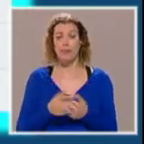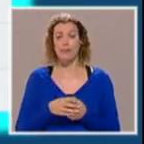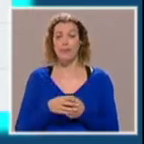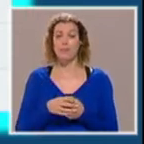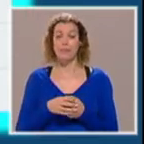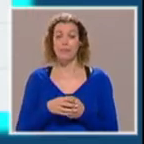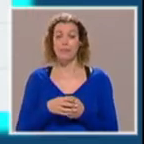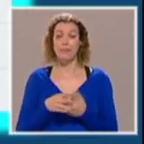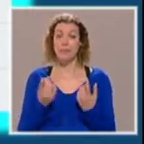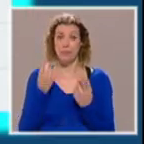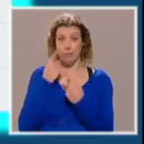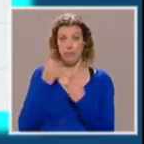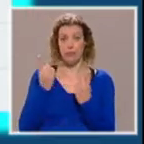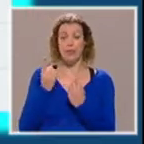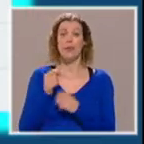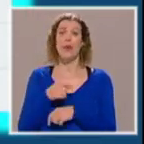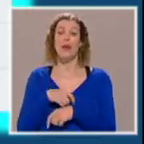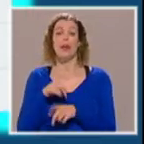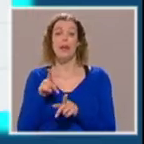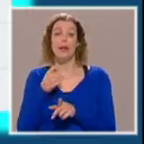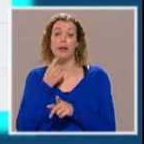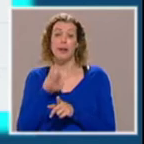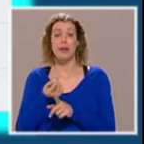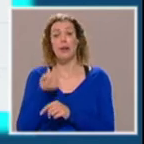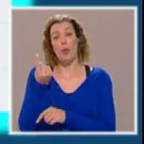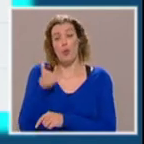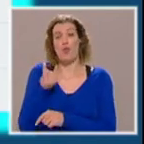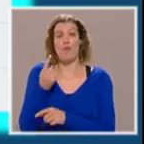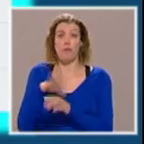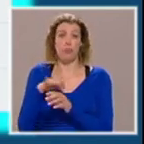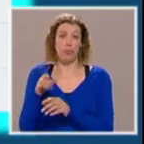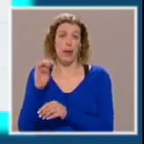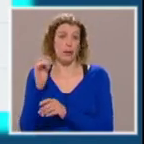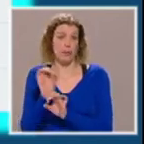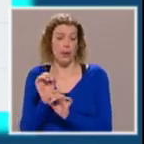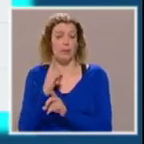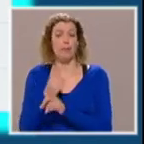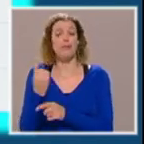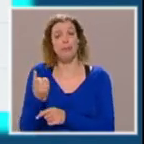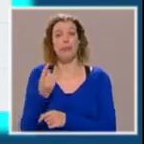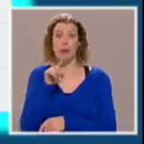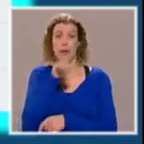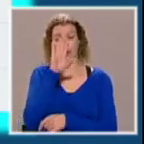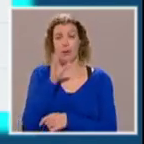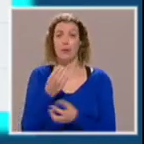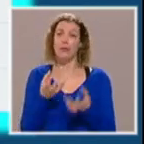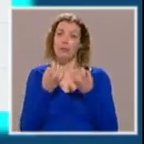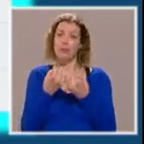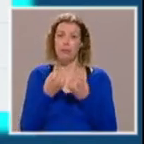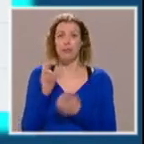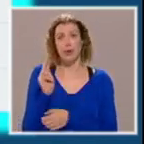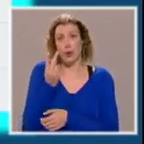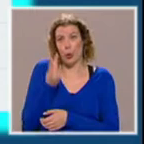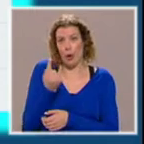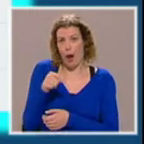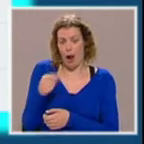Está representado no singular, porque só está identificado um, mas eles existem ao par em ambos os